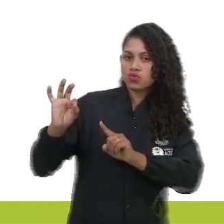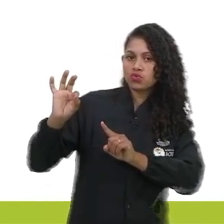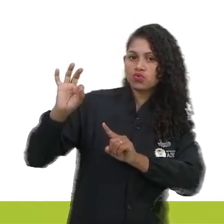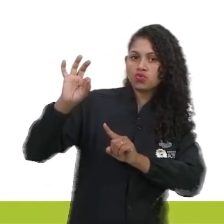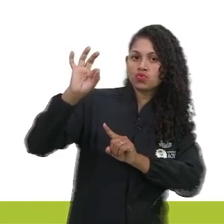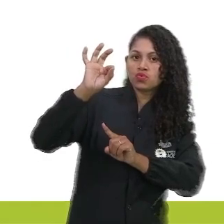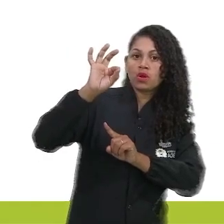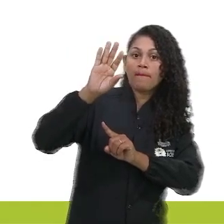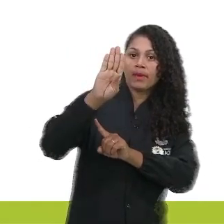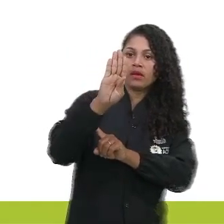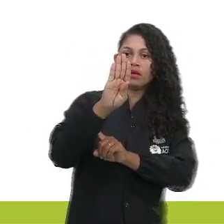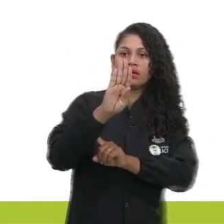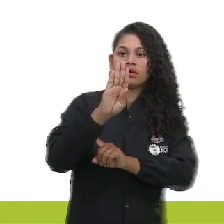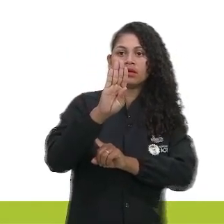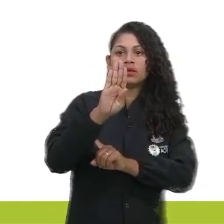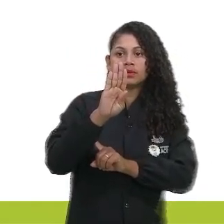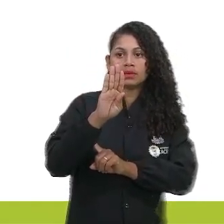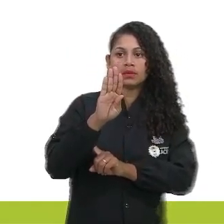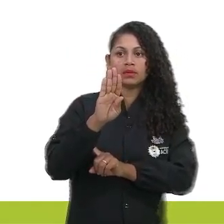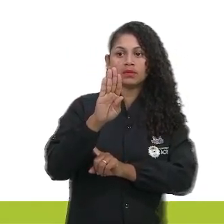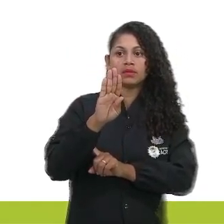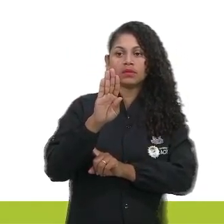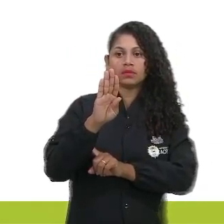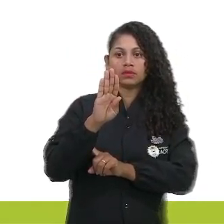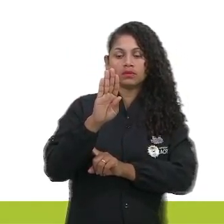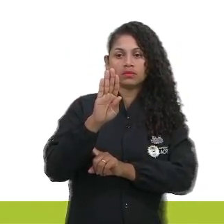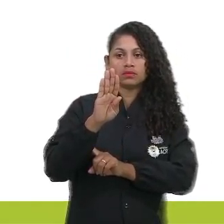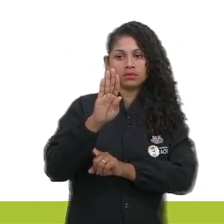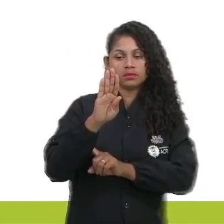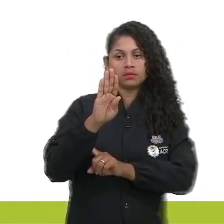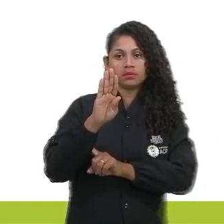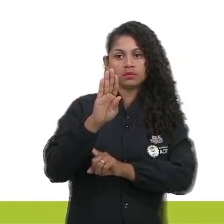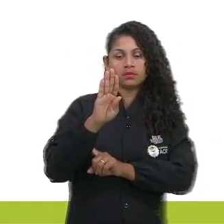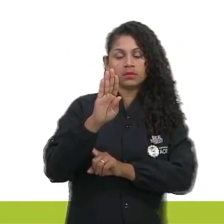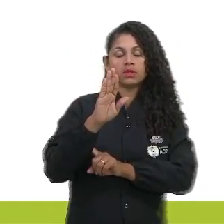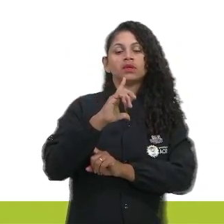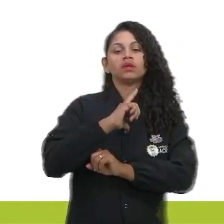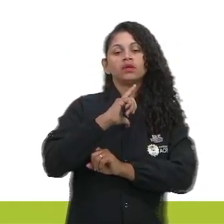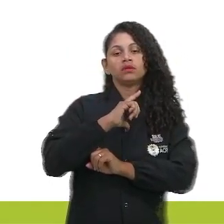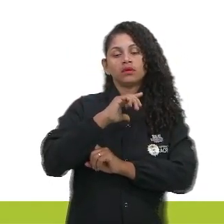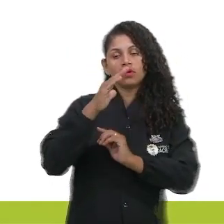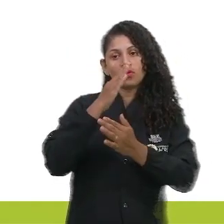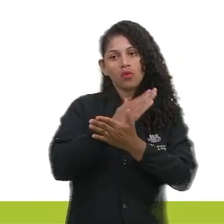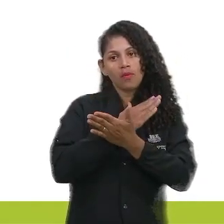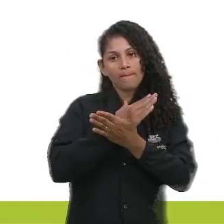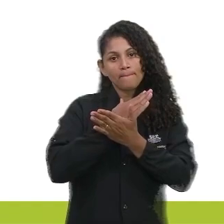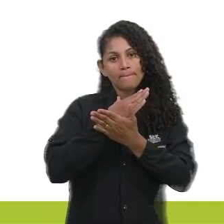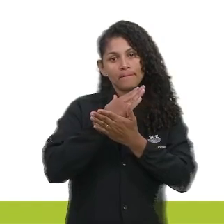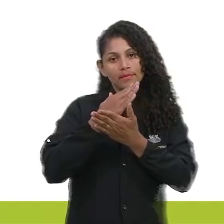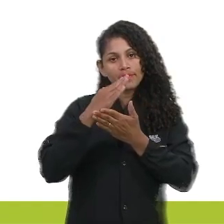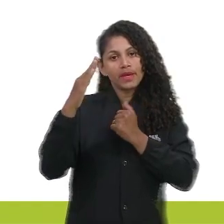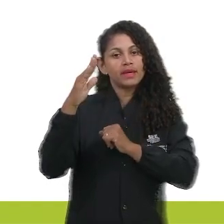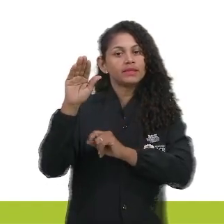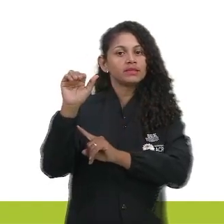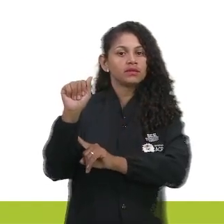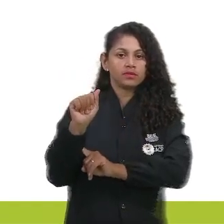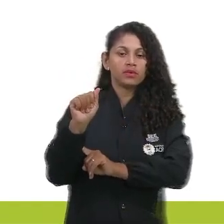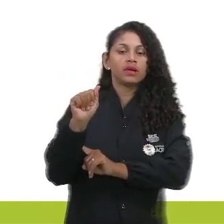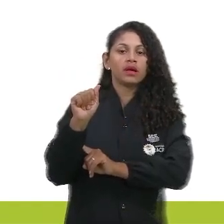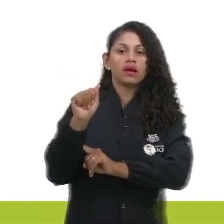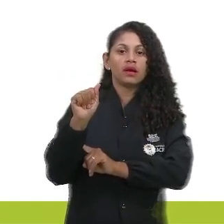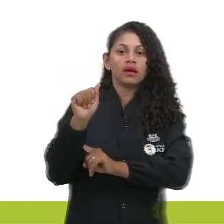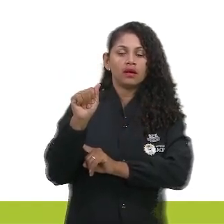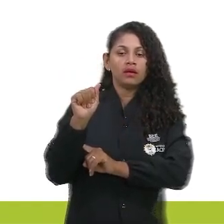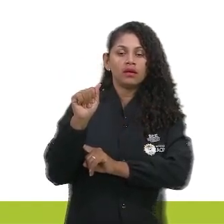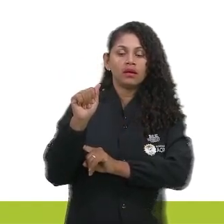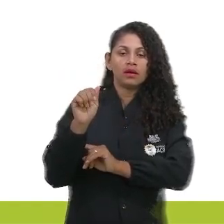capaz de dobrar o raio e colocá-lo aqui na circunferência, de tal modo que ele tem origem em A e extremidade em B. Então, quando eu faço isso,